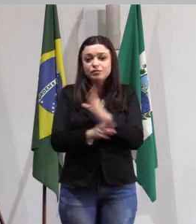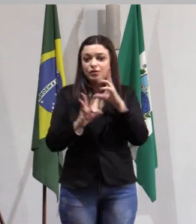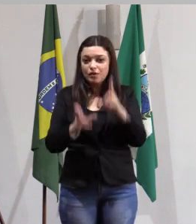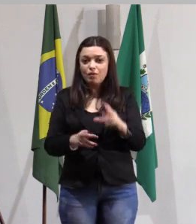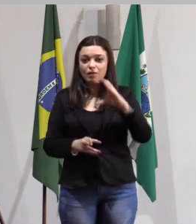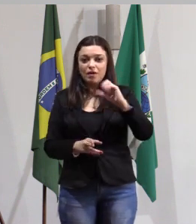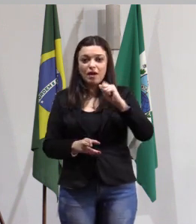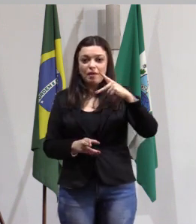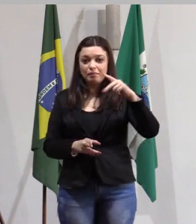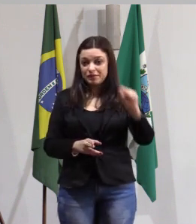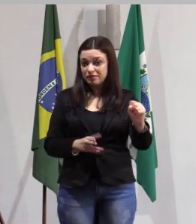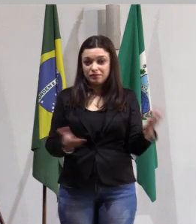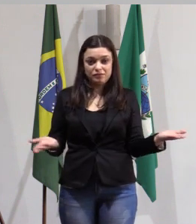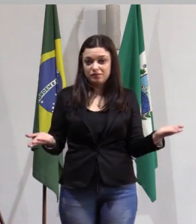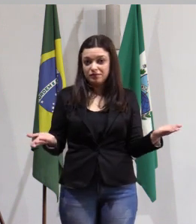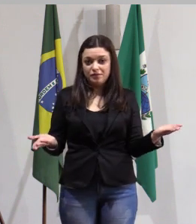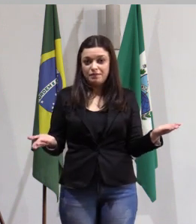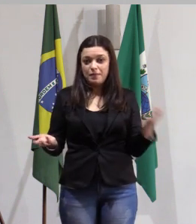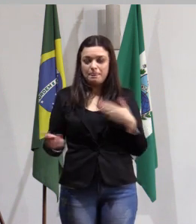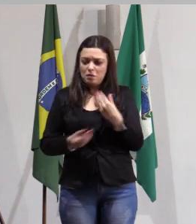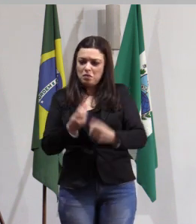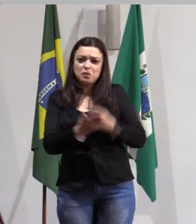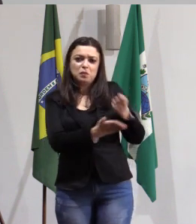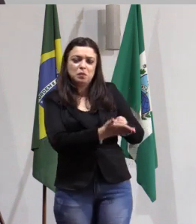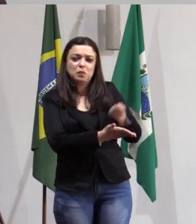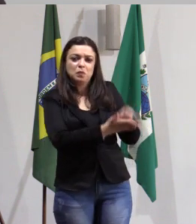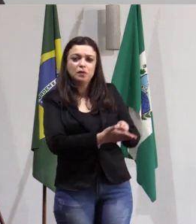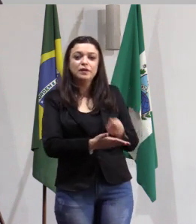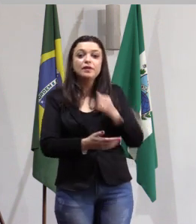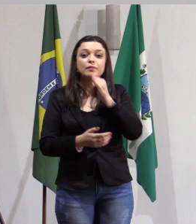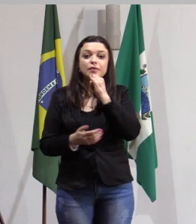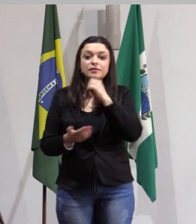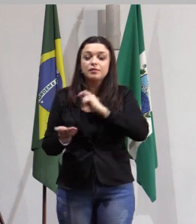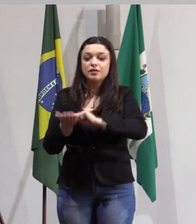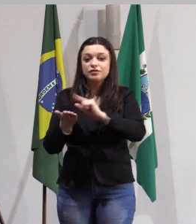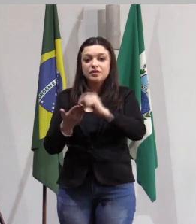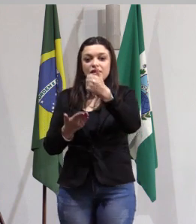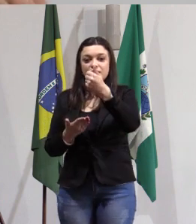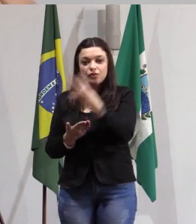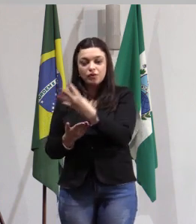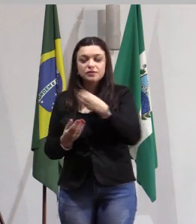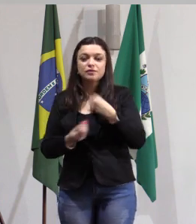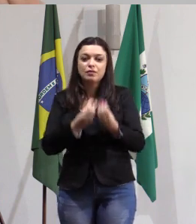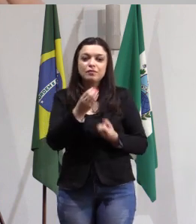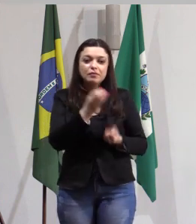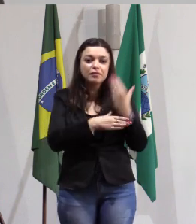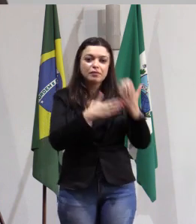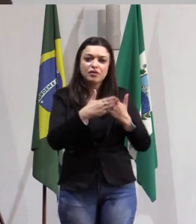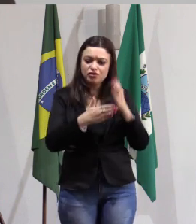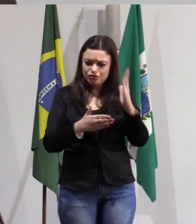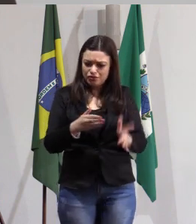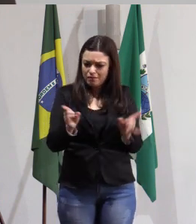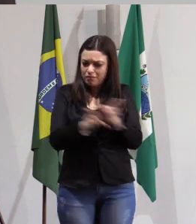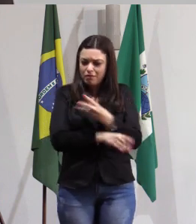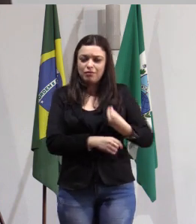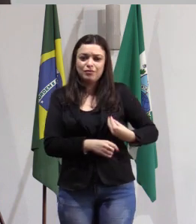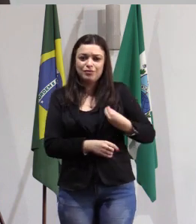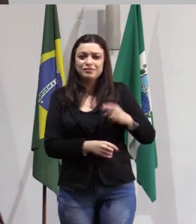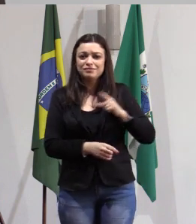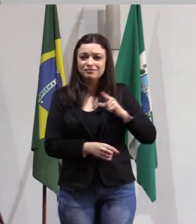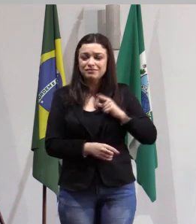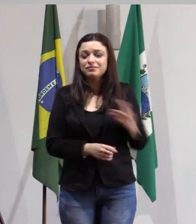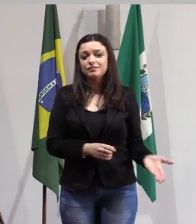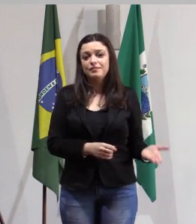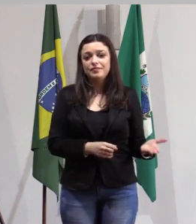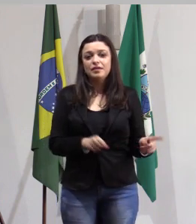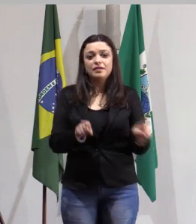E dou exemplos, né? Mecanismos, lá do artigo 14, para desenvolvimento do empreendedorismo, isso já existe, já está vigente. Nos artigos